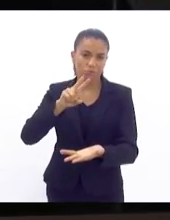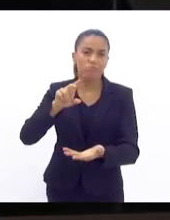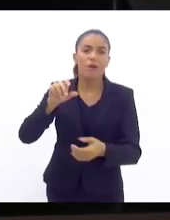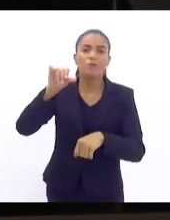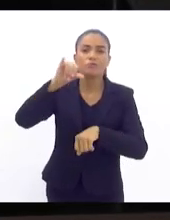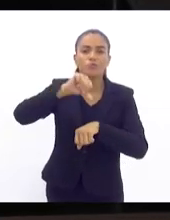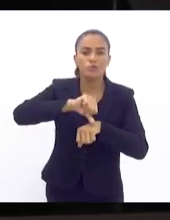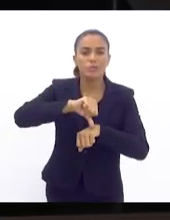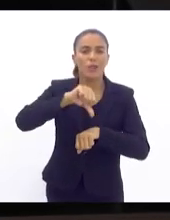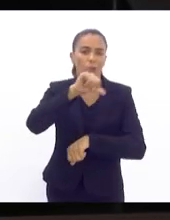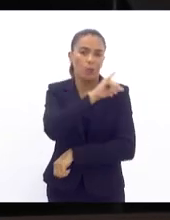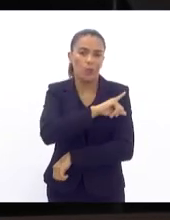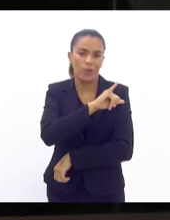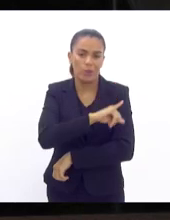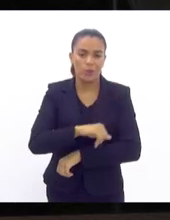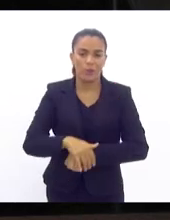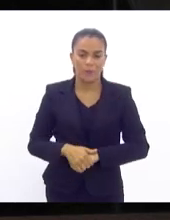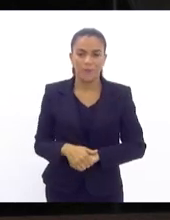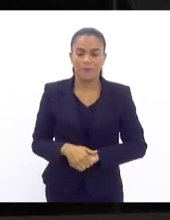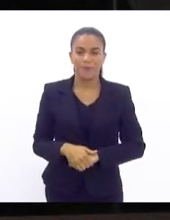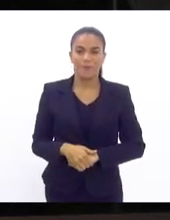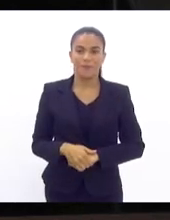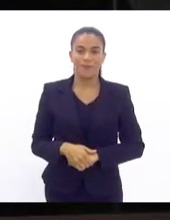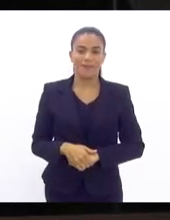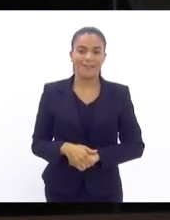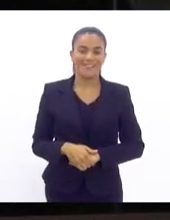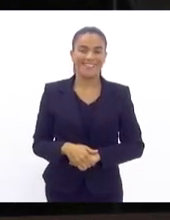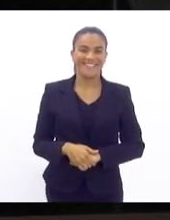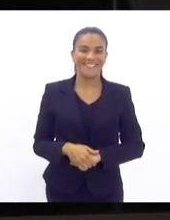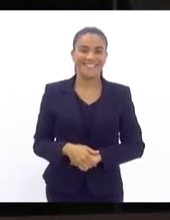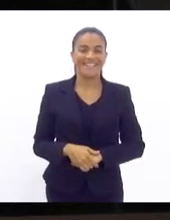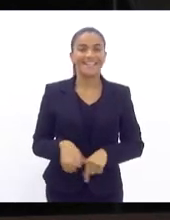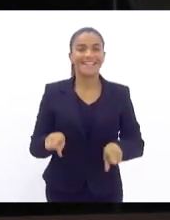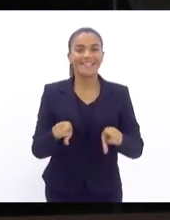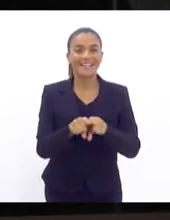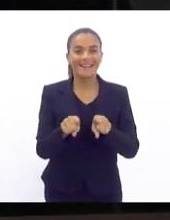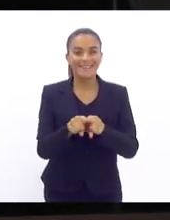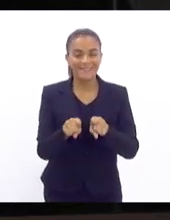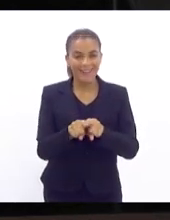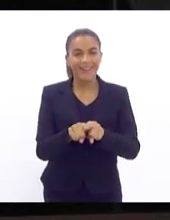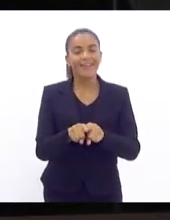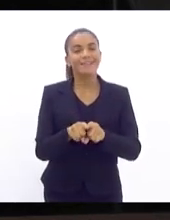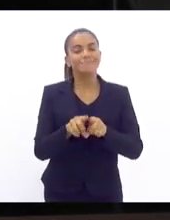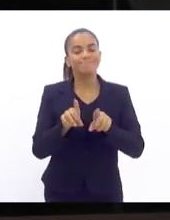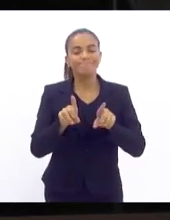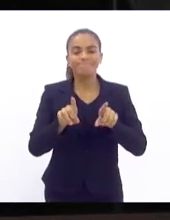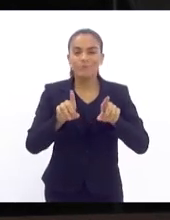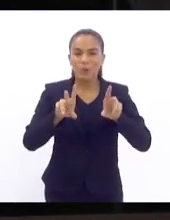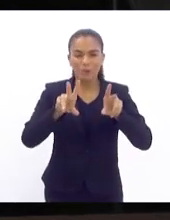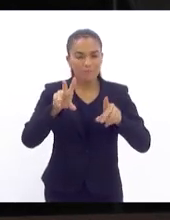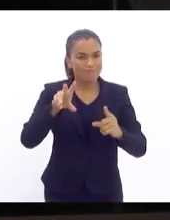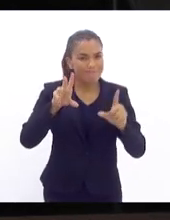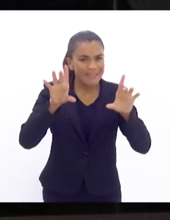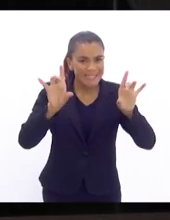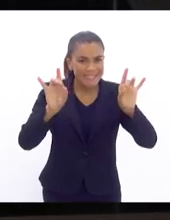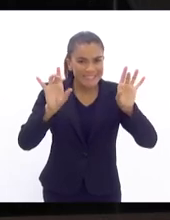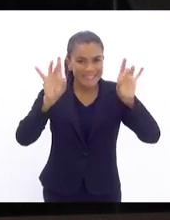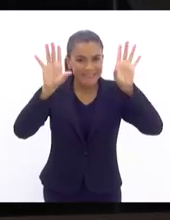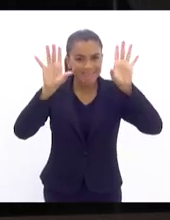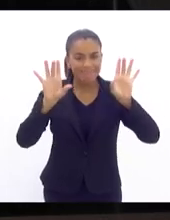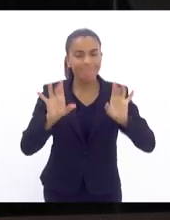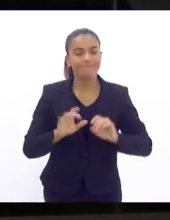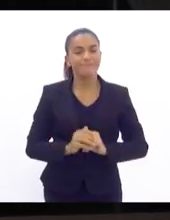Rio, belíssimo. E também, em virtude do seu destaque ao longo de mais